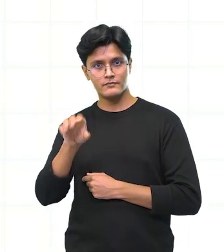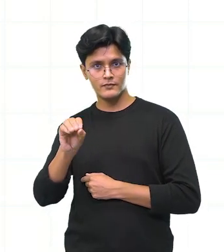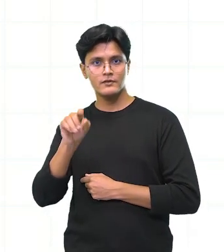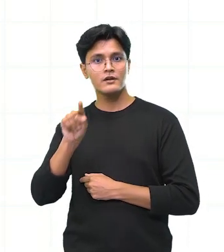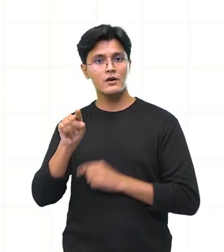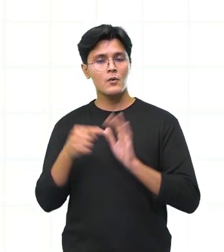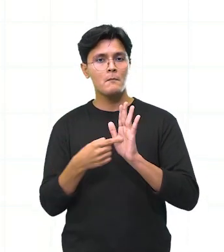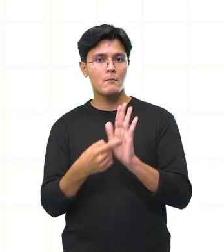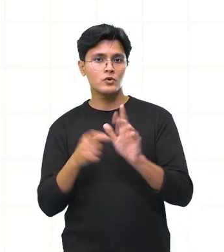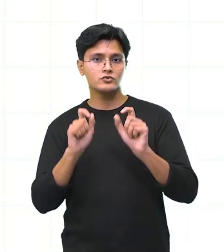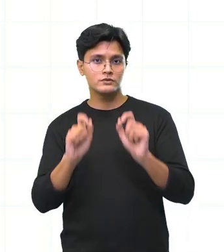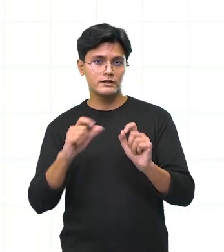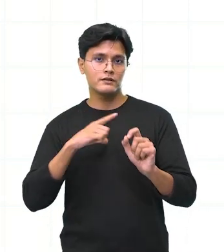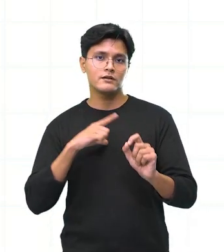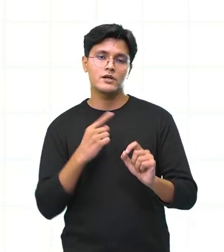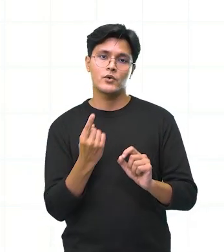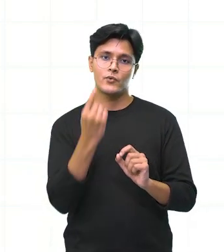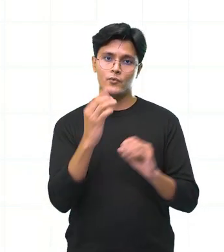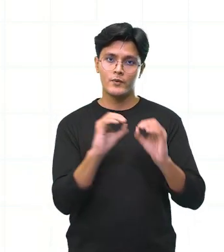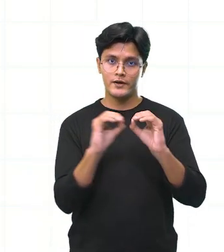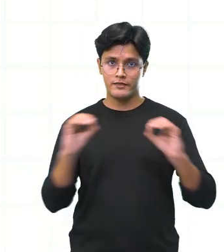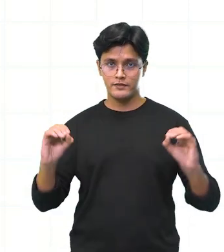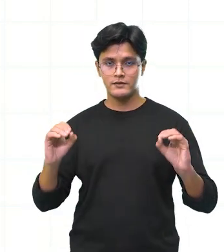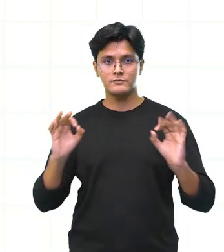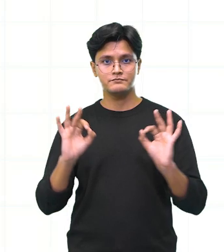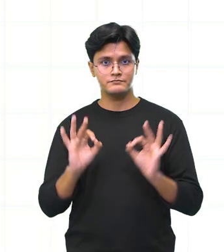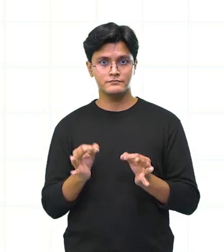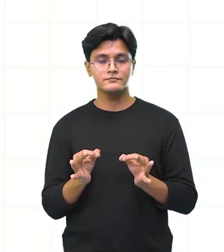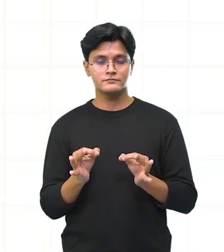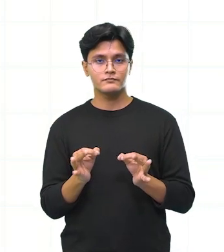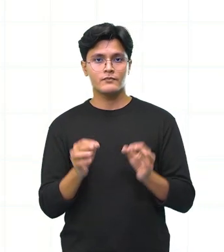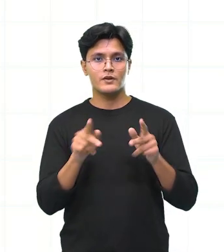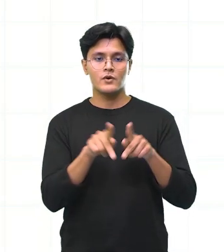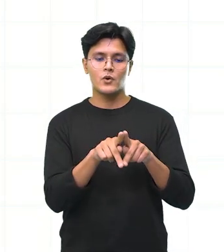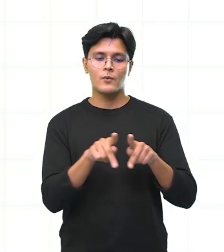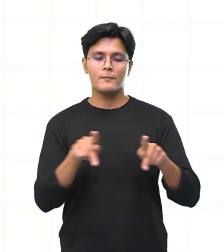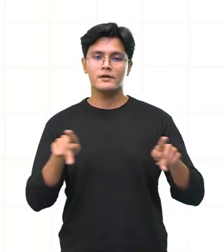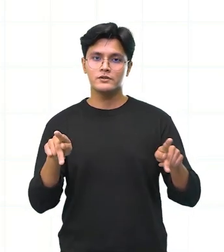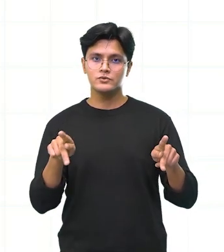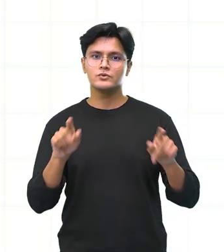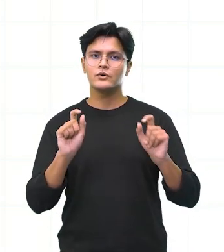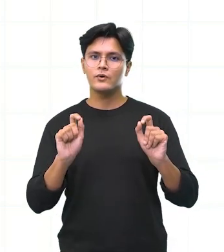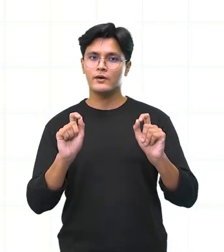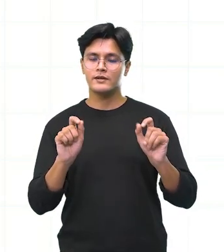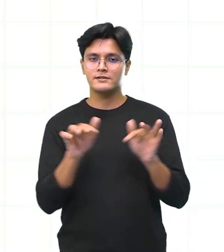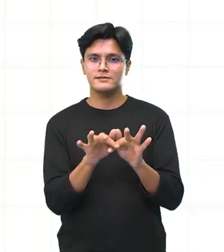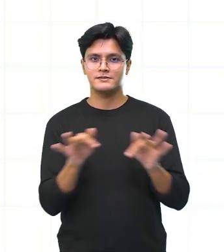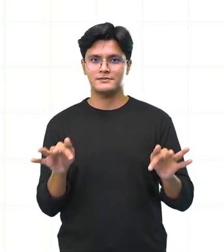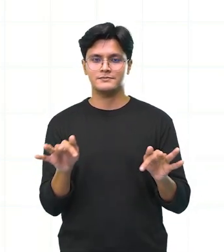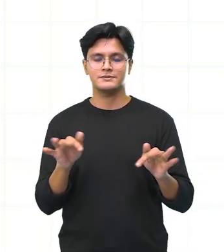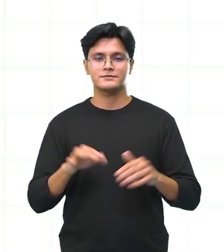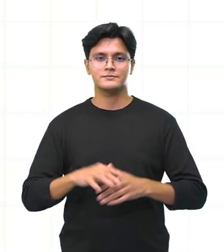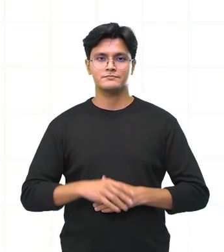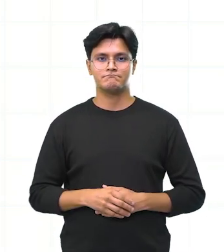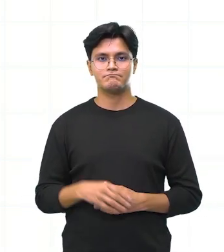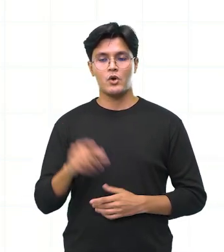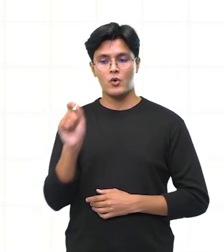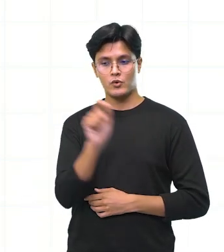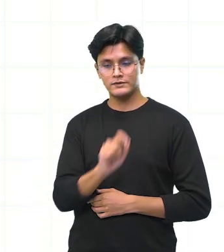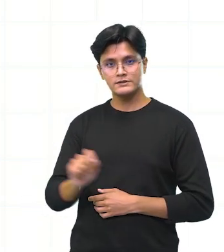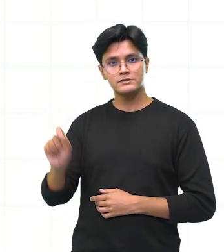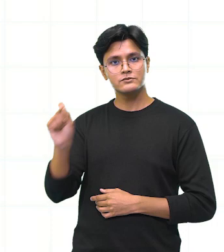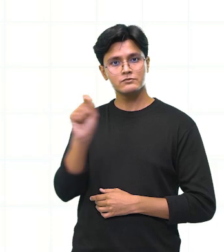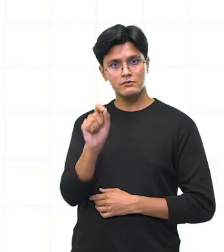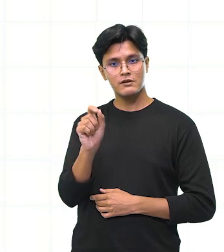vai indicar que eu tenho apenas uma oração e esse período ele vai ser um período simples. Vou até circular aqui que